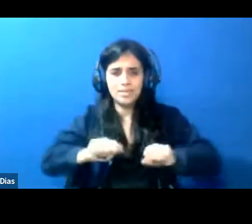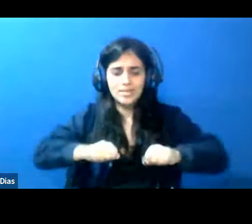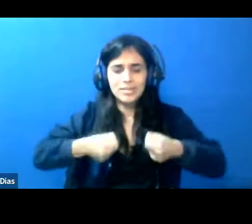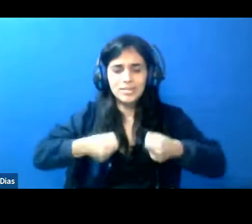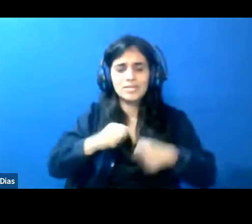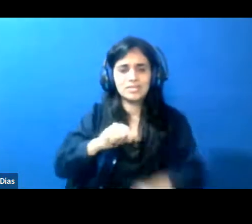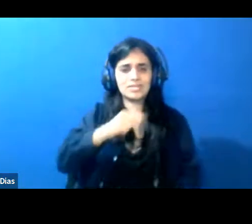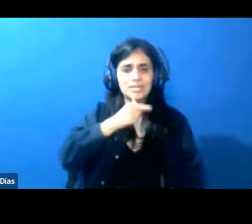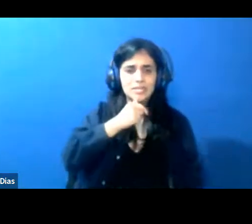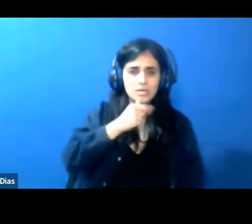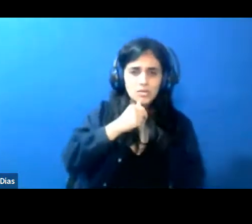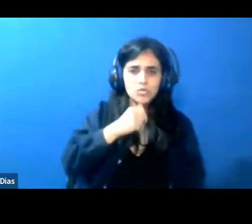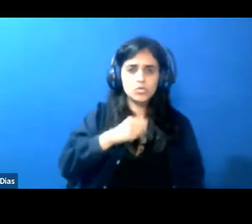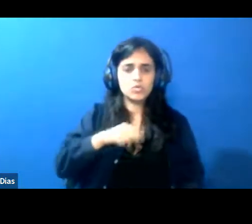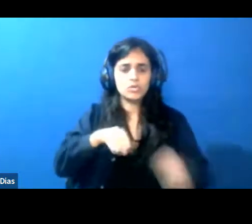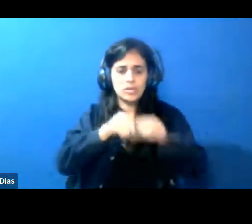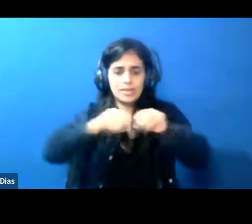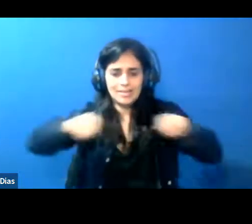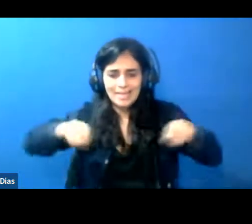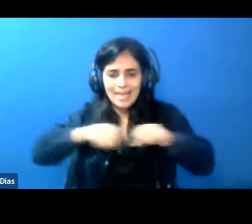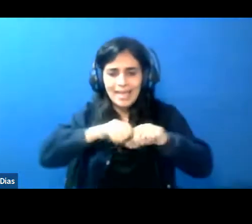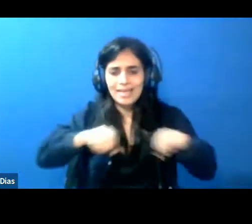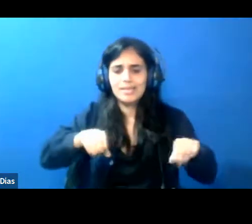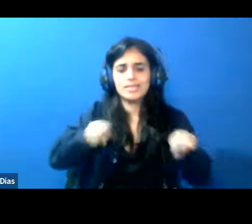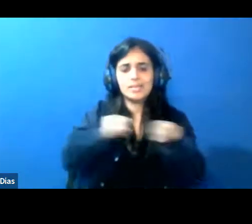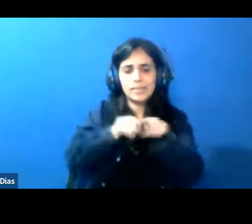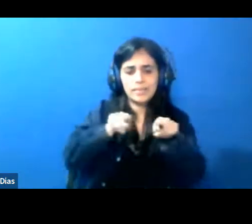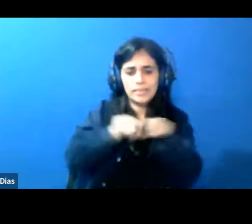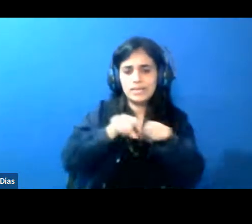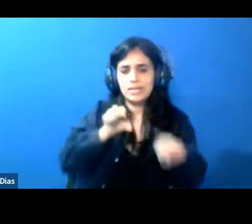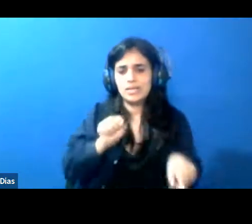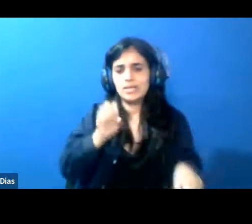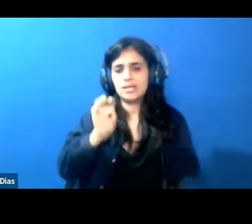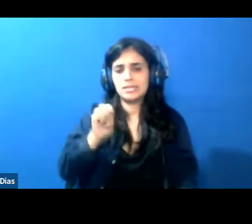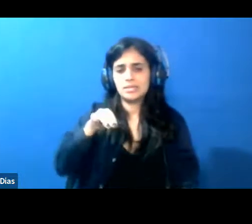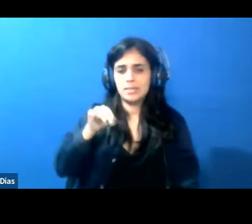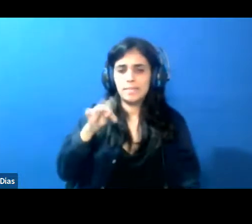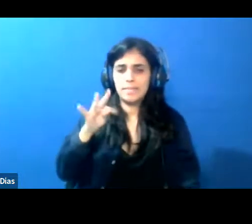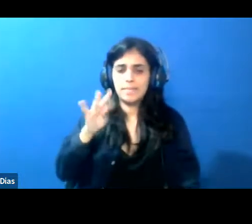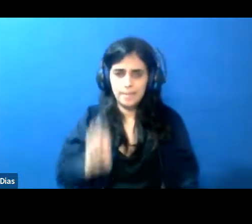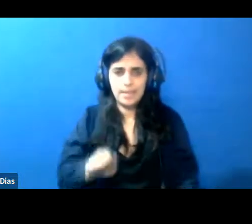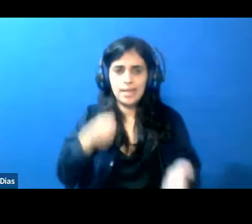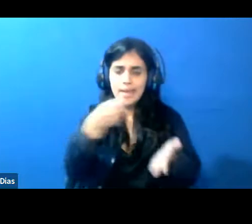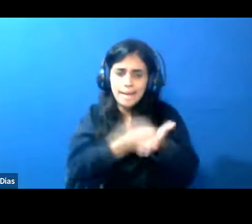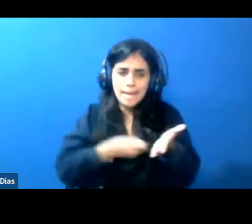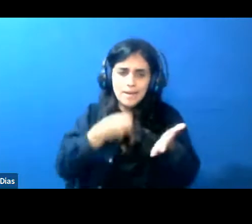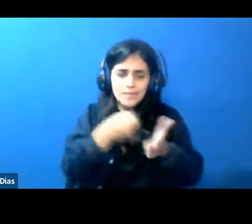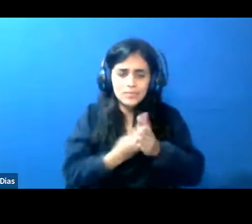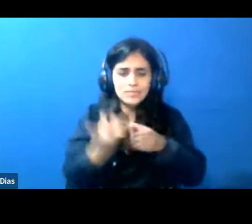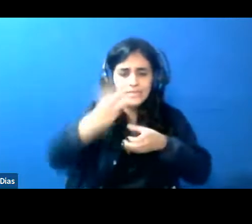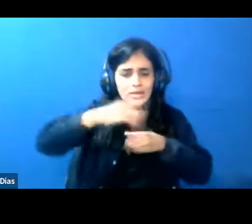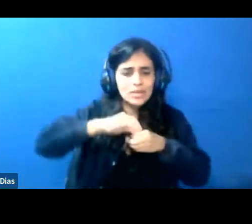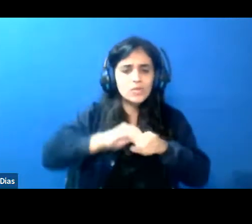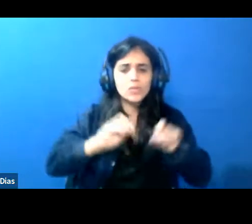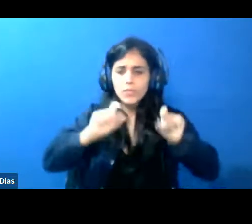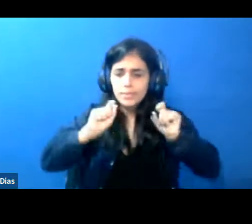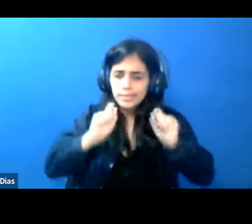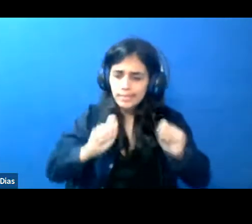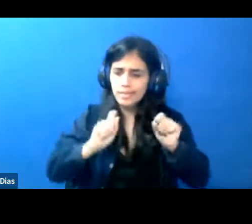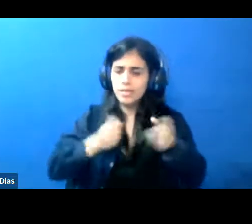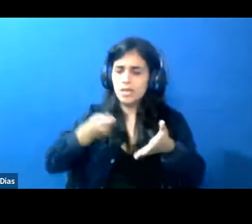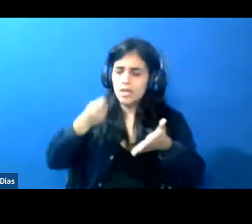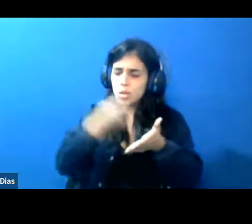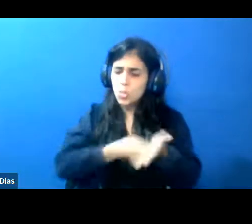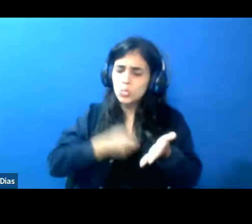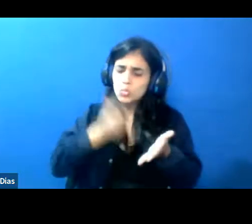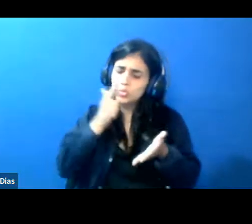água, do solo, das sementes. A luta está inserida nesta luta pelo